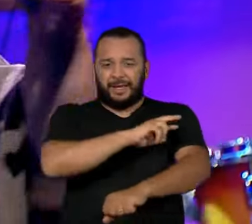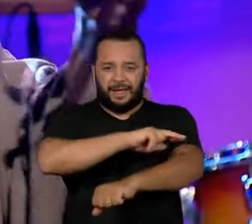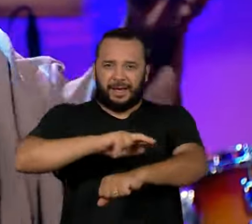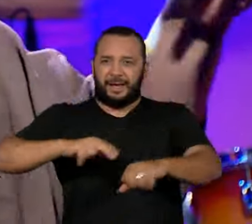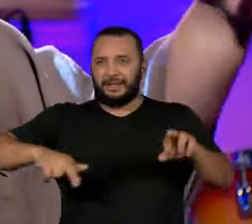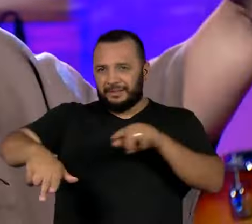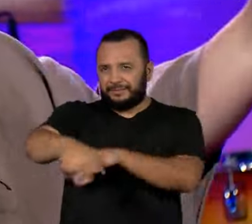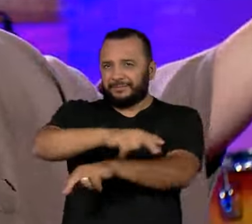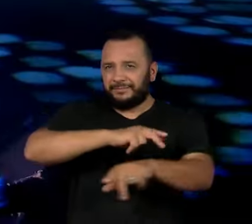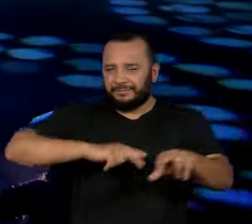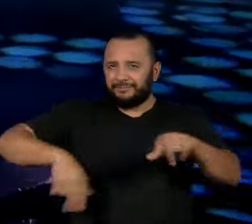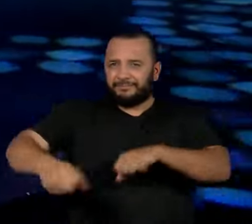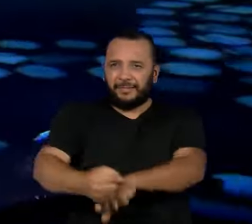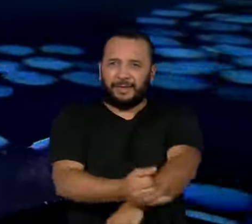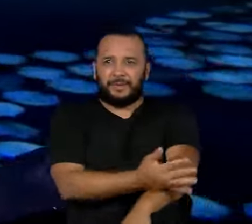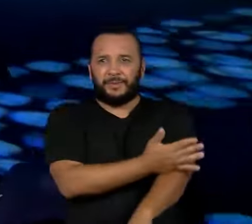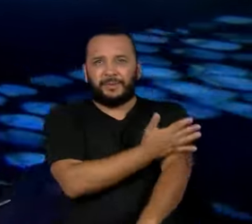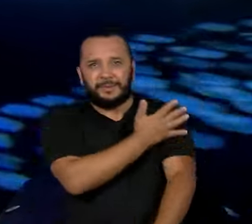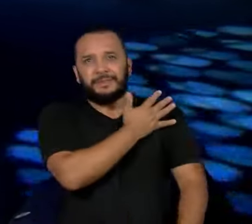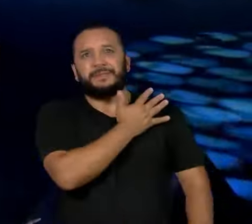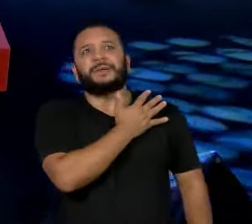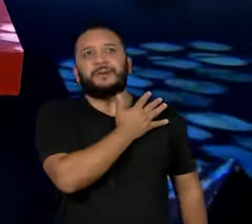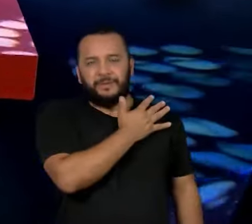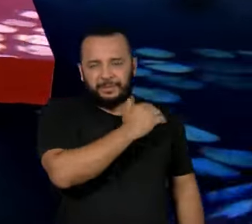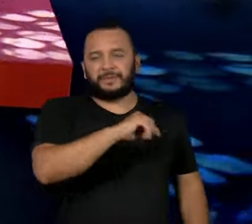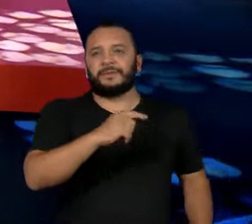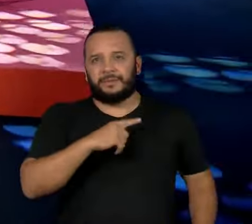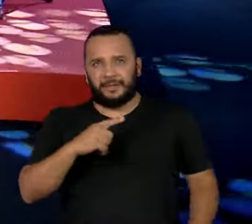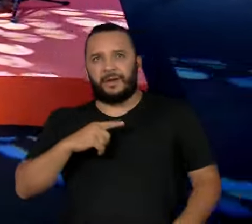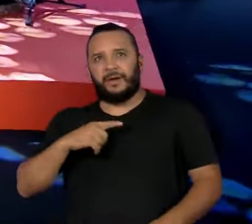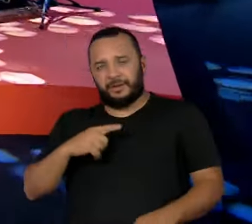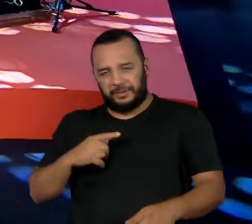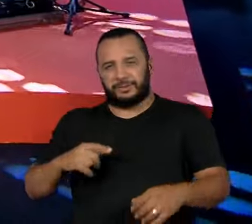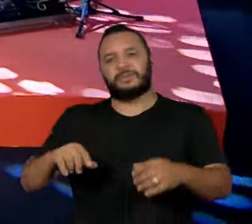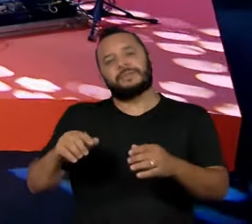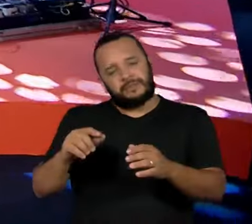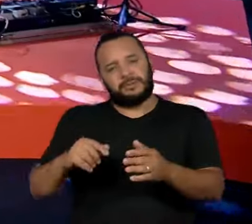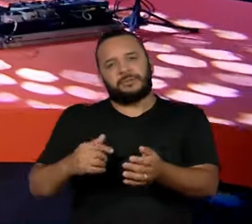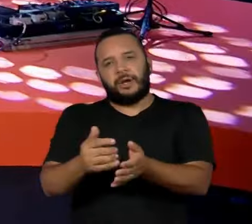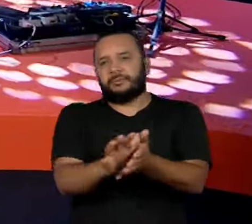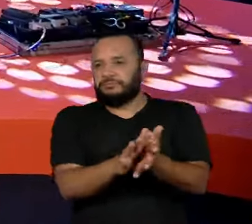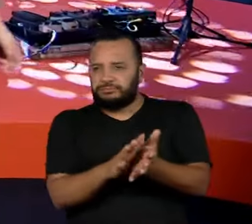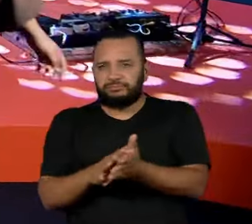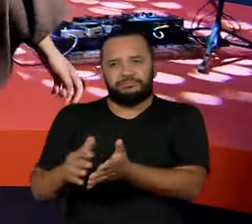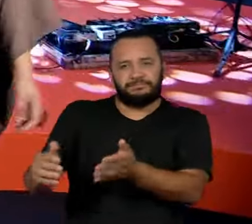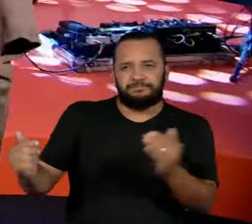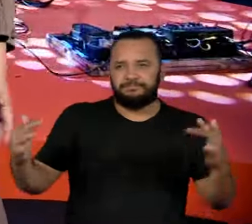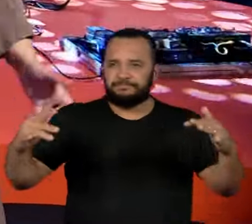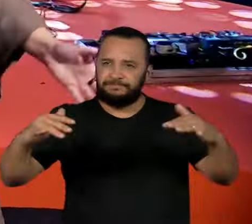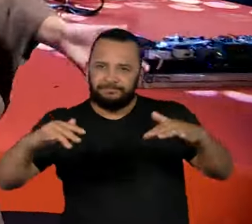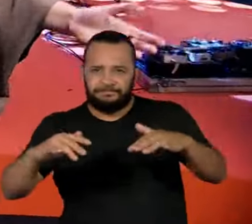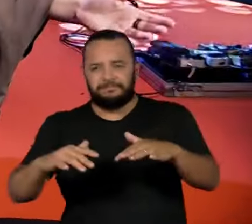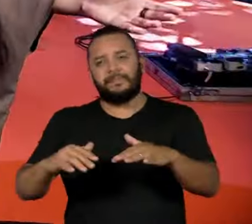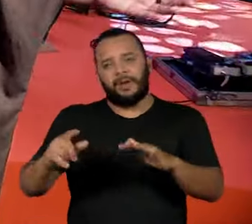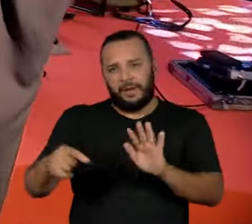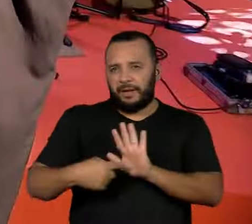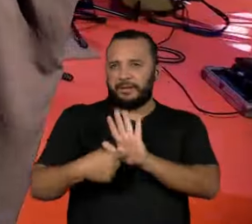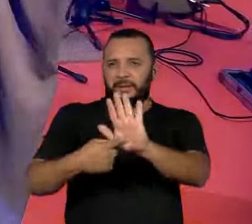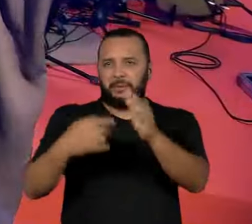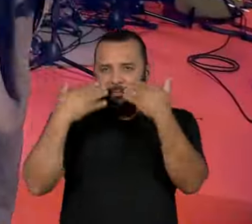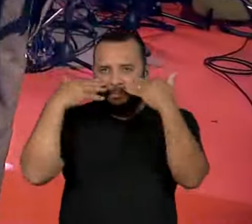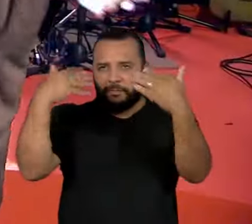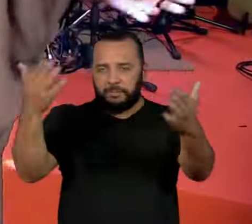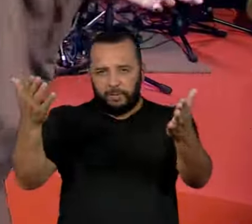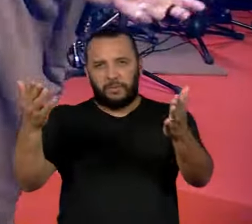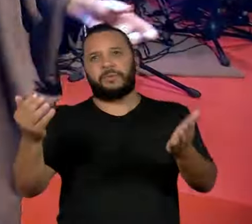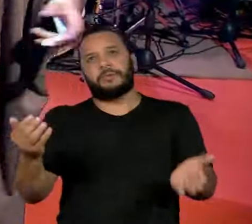mesma emoção, essa que zomba é nossa Constituição. Essa que zomba é